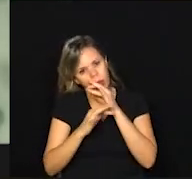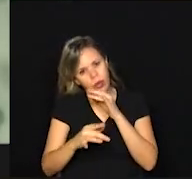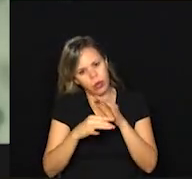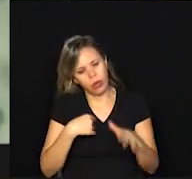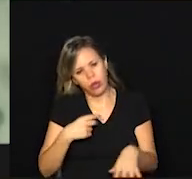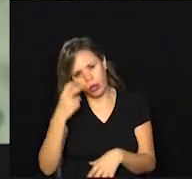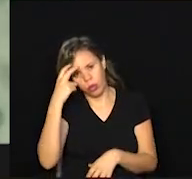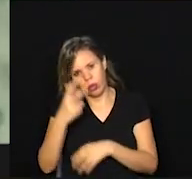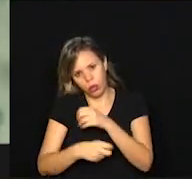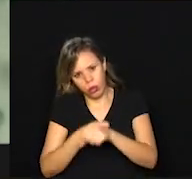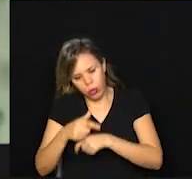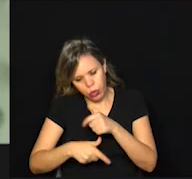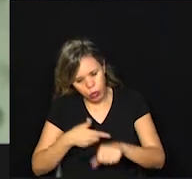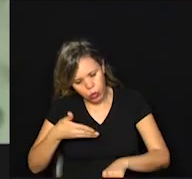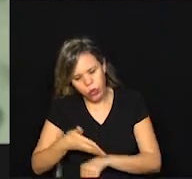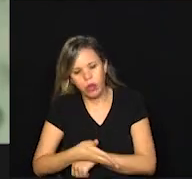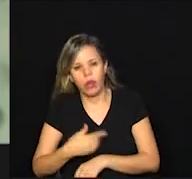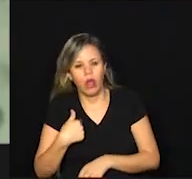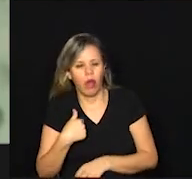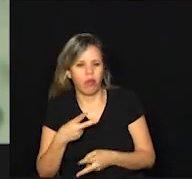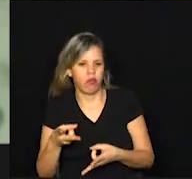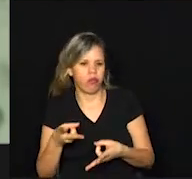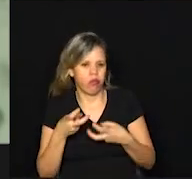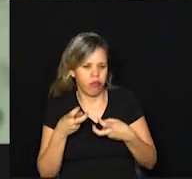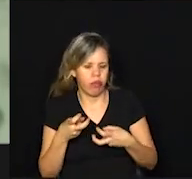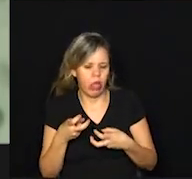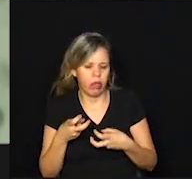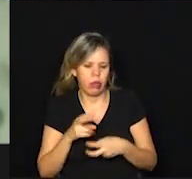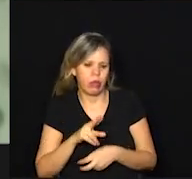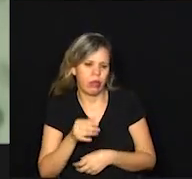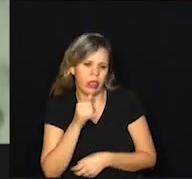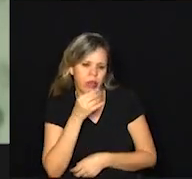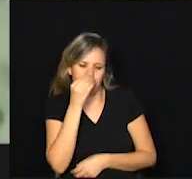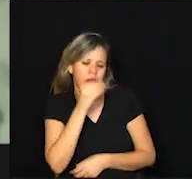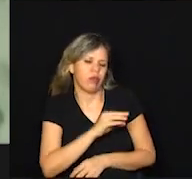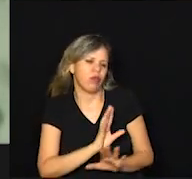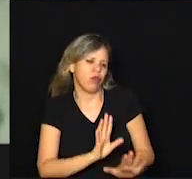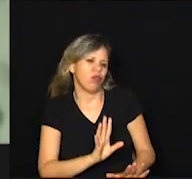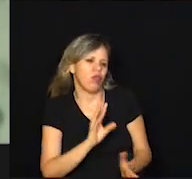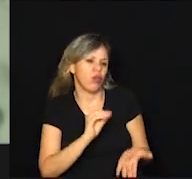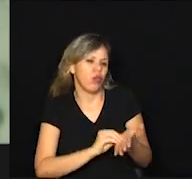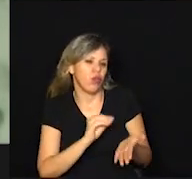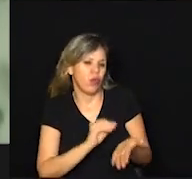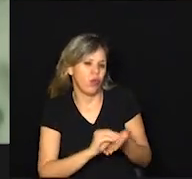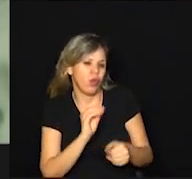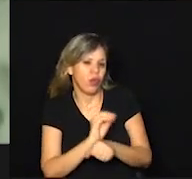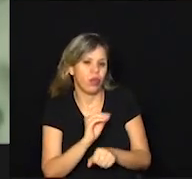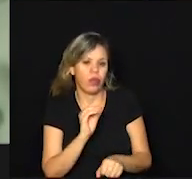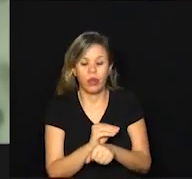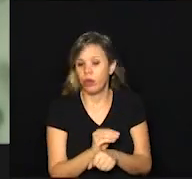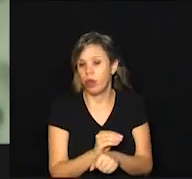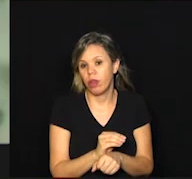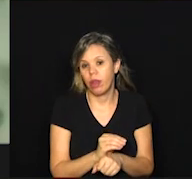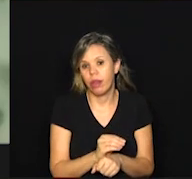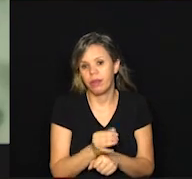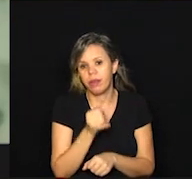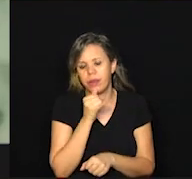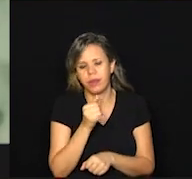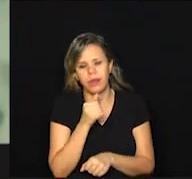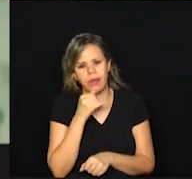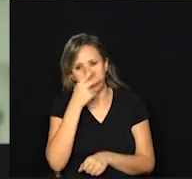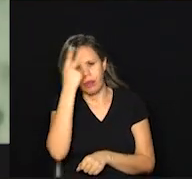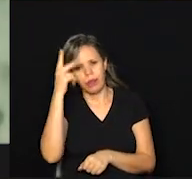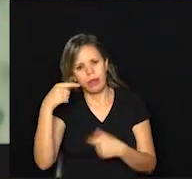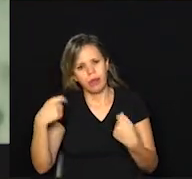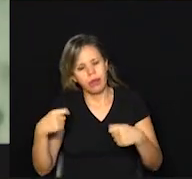cultura estou atuando Há dois anos é eu noto esses não digo descaso mas essa falta de cuidado sabe com os